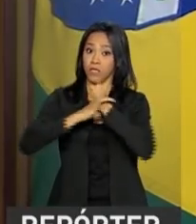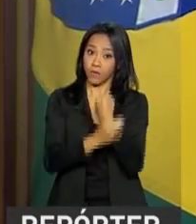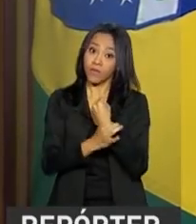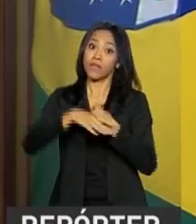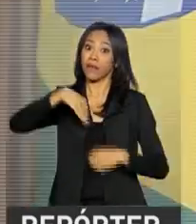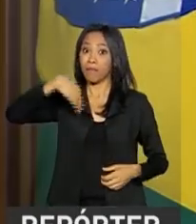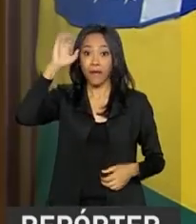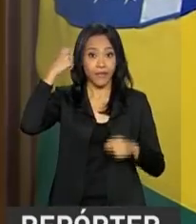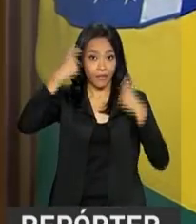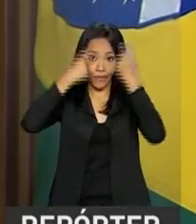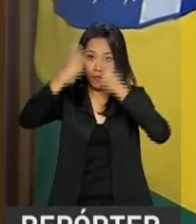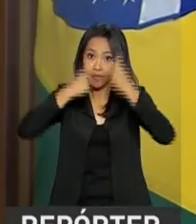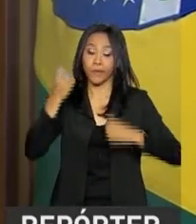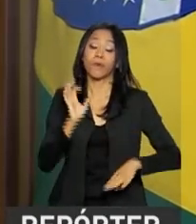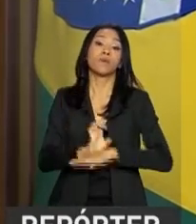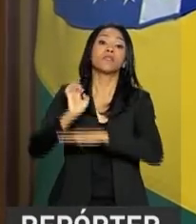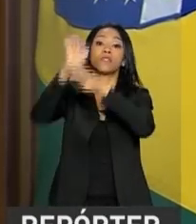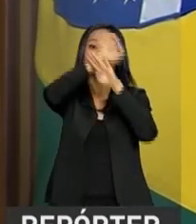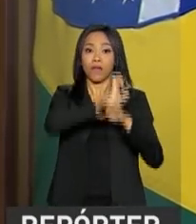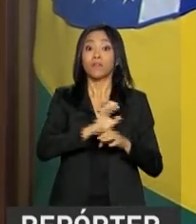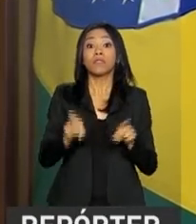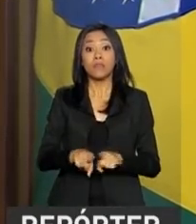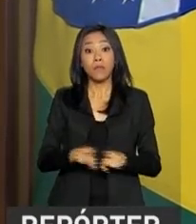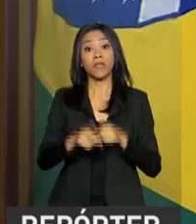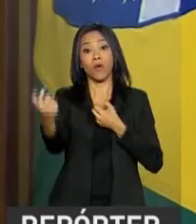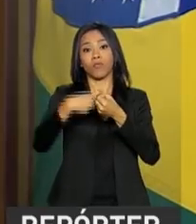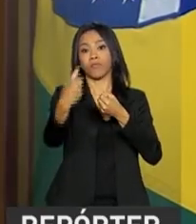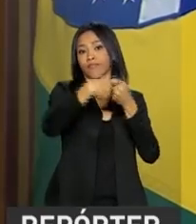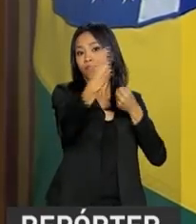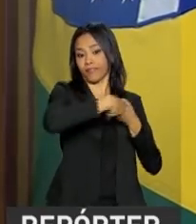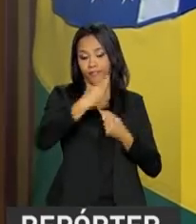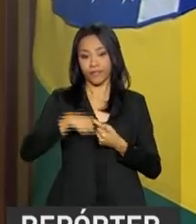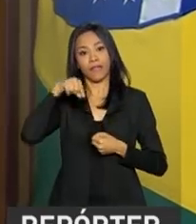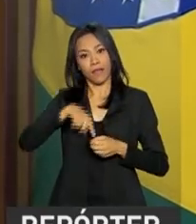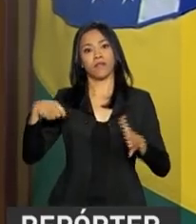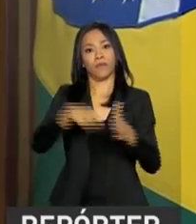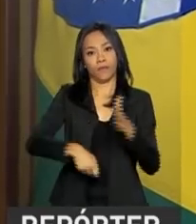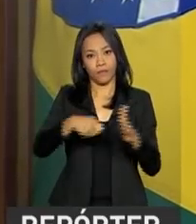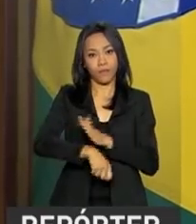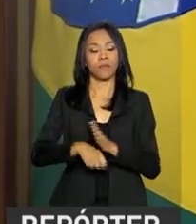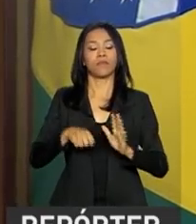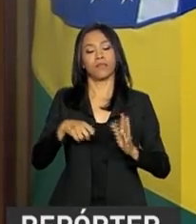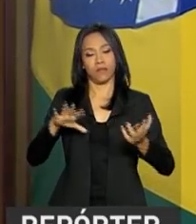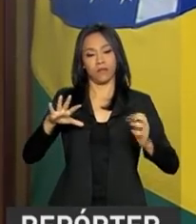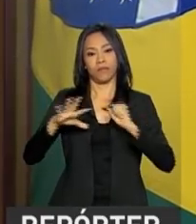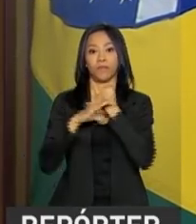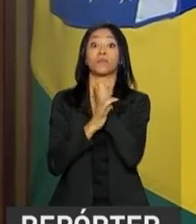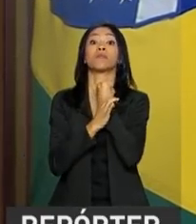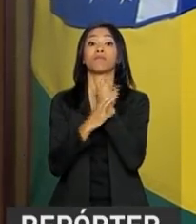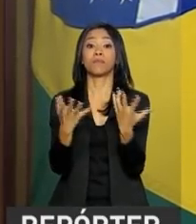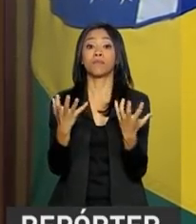povo brasileiro os estados todos também estão integrados nesta batalha pela segurança pública nas suas